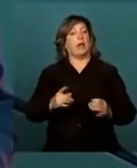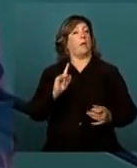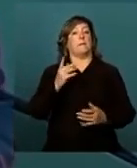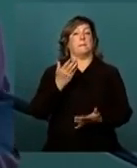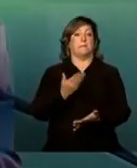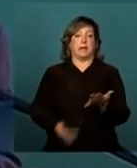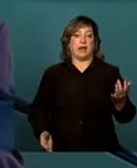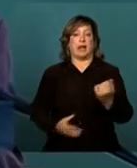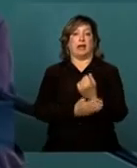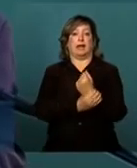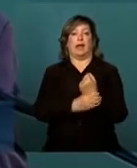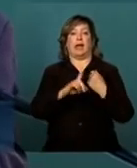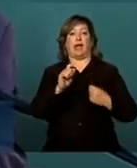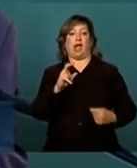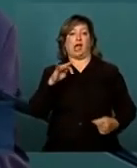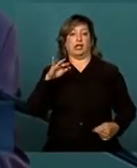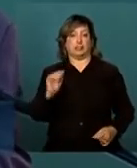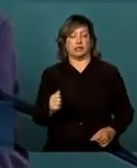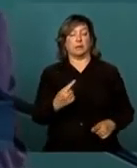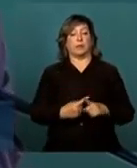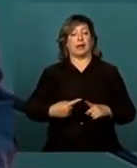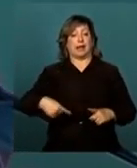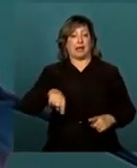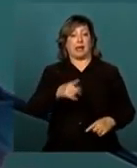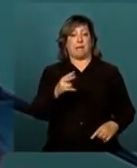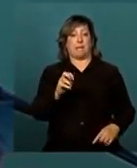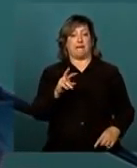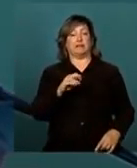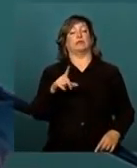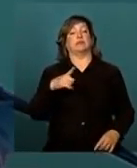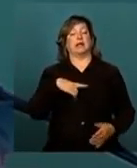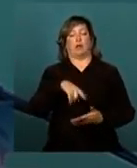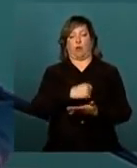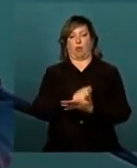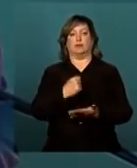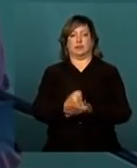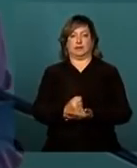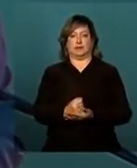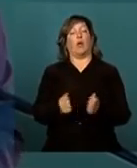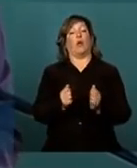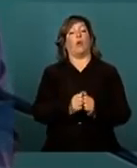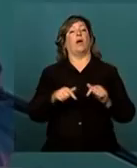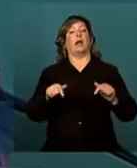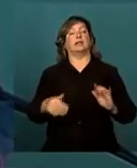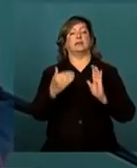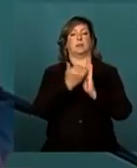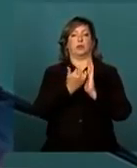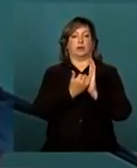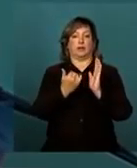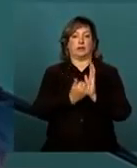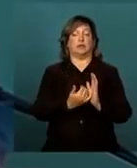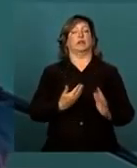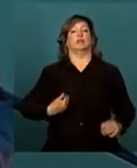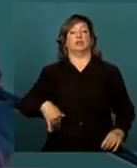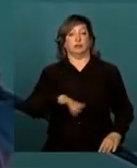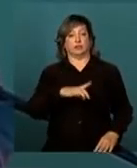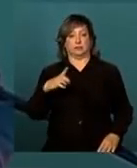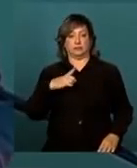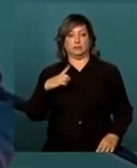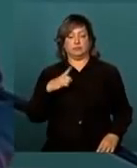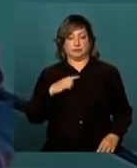garantia, já que estas revisões também estão previstas no contrato. Com este programa, nós estamos dotando